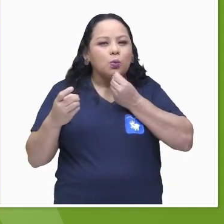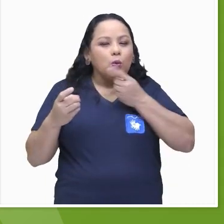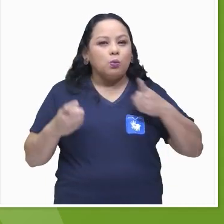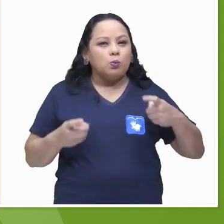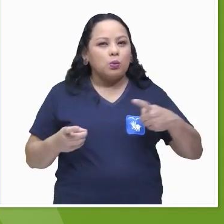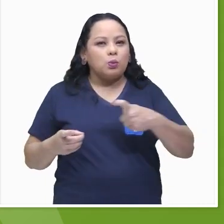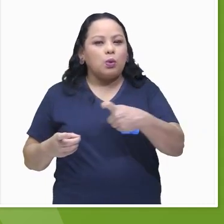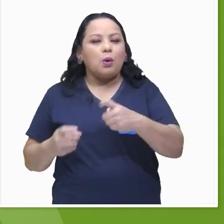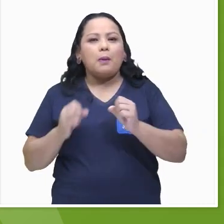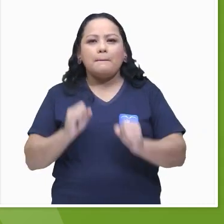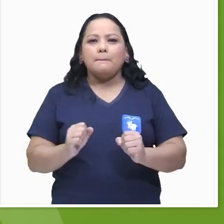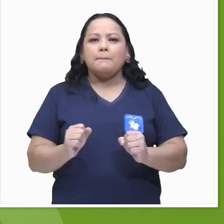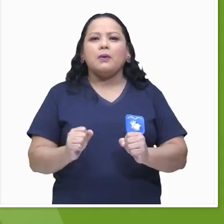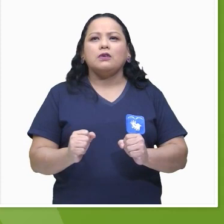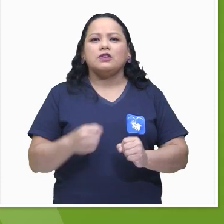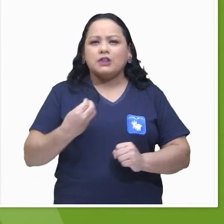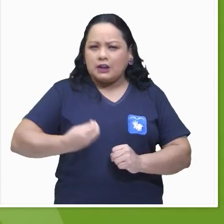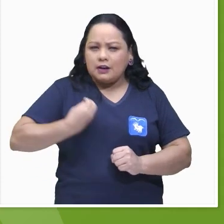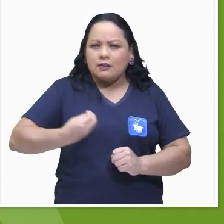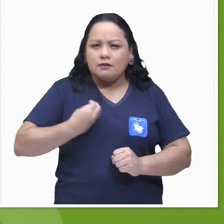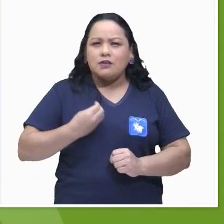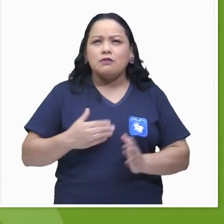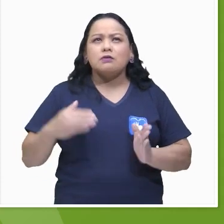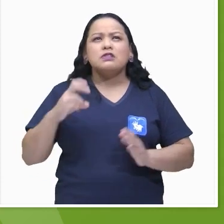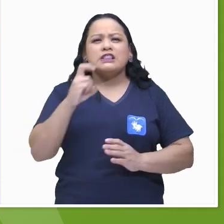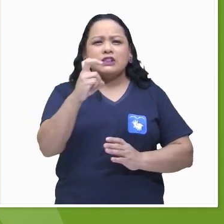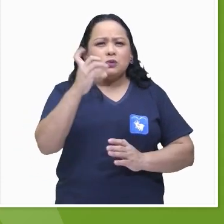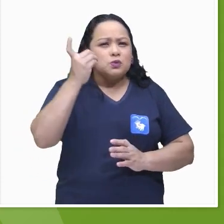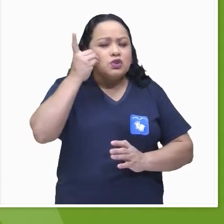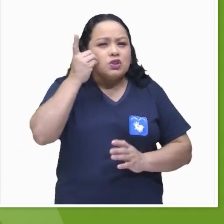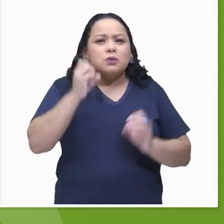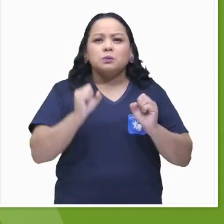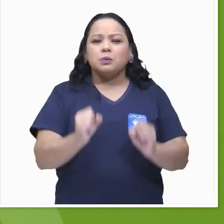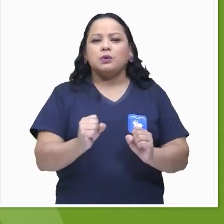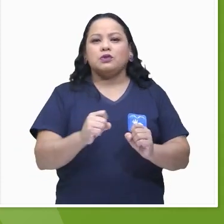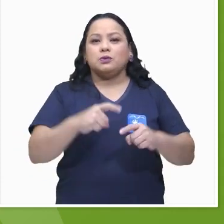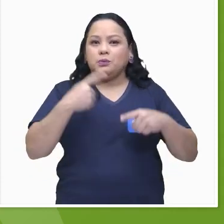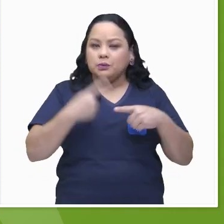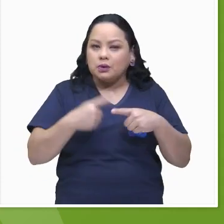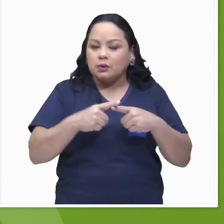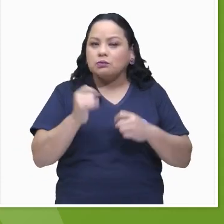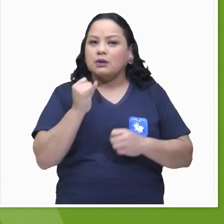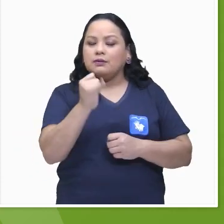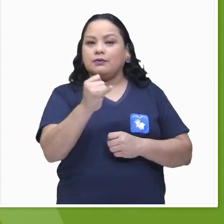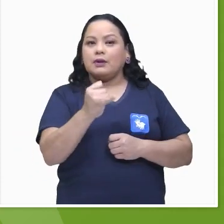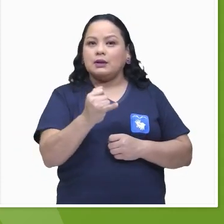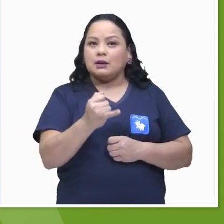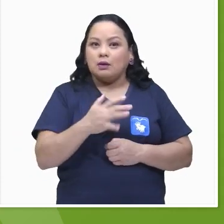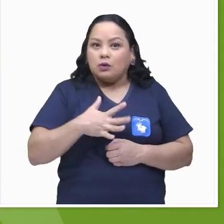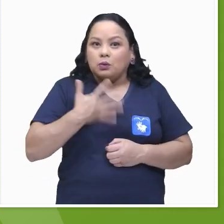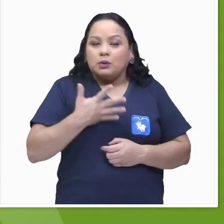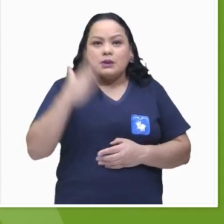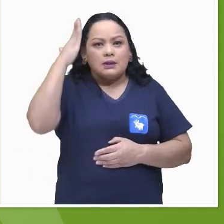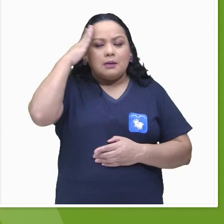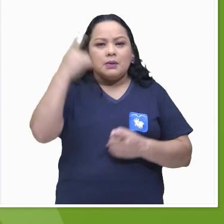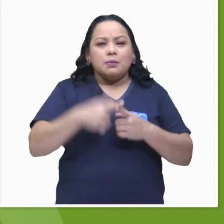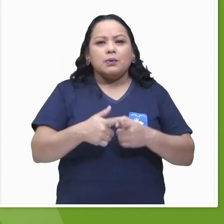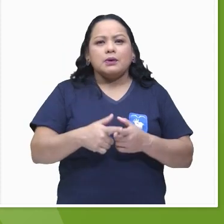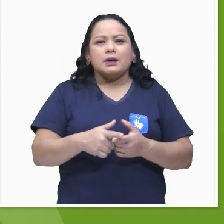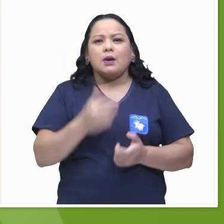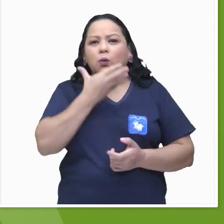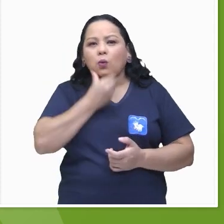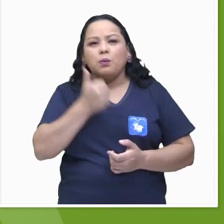pode permanecer ativo por até 5 dias. Portanto, pode ser surpreendente saber que um casal pode